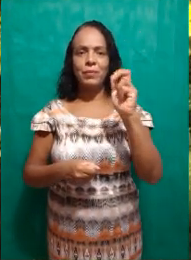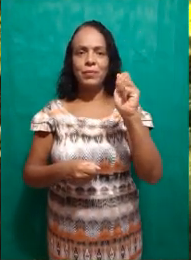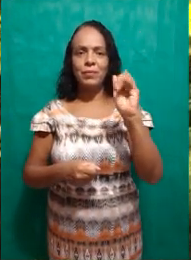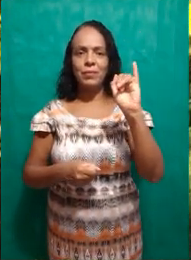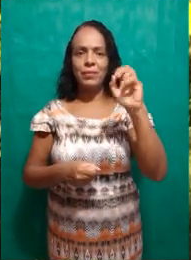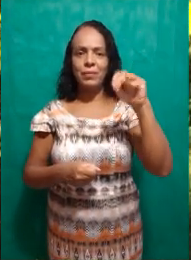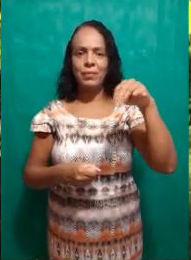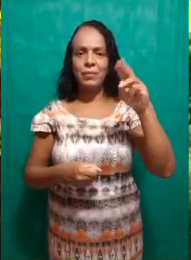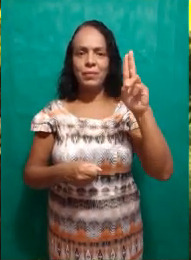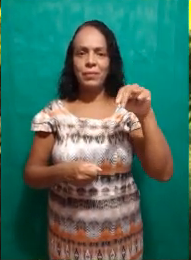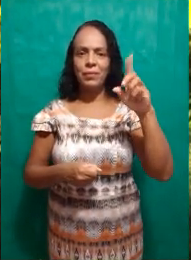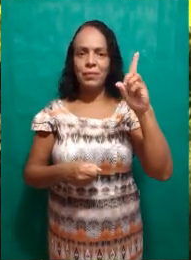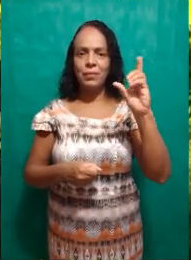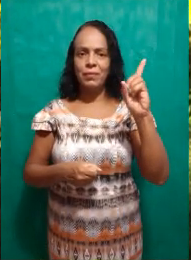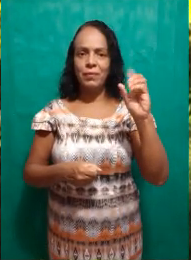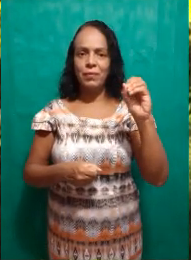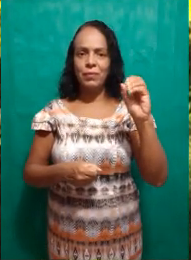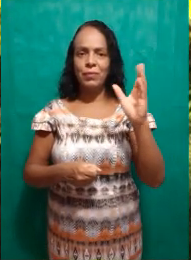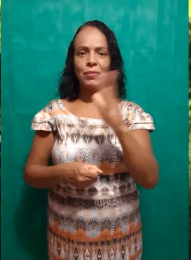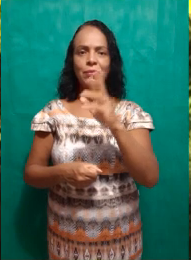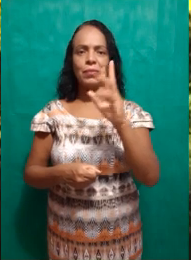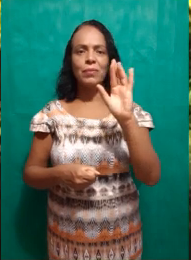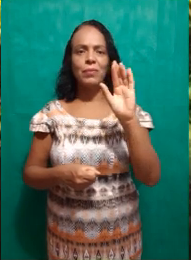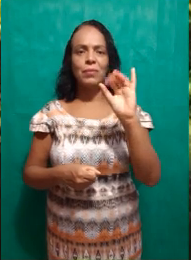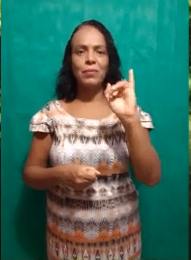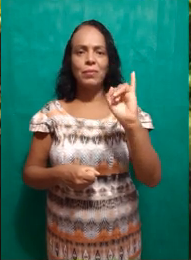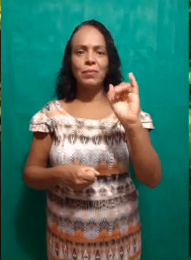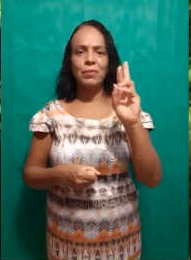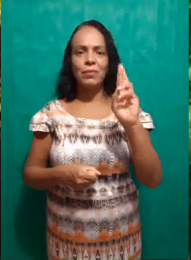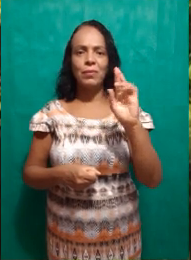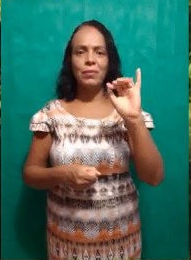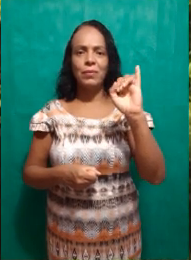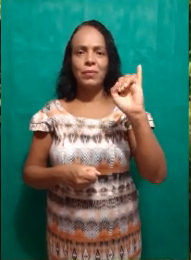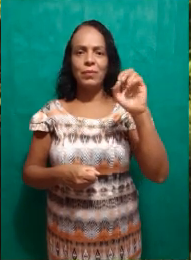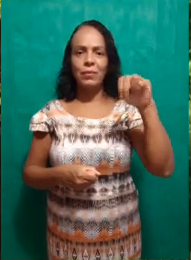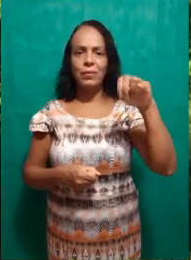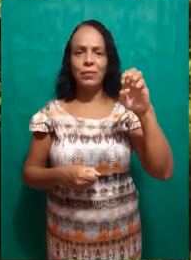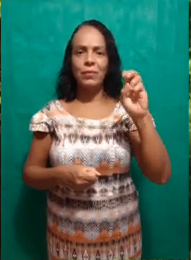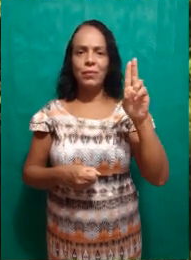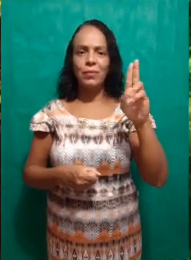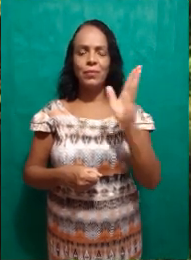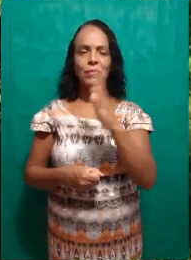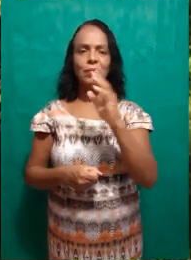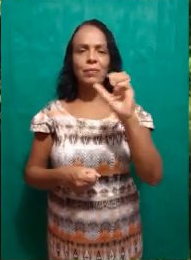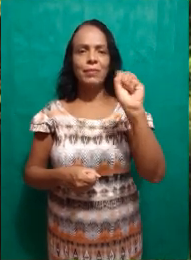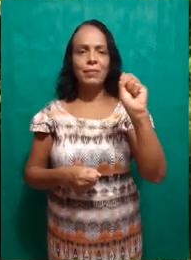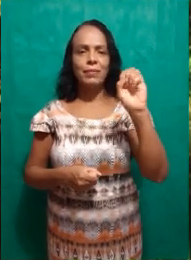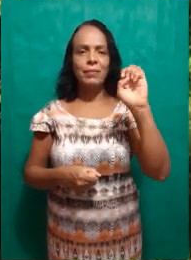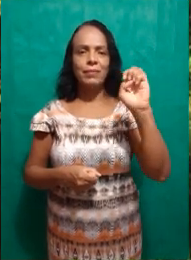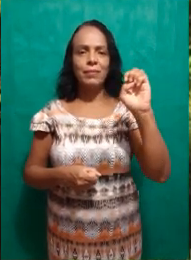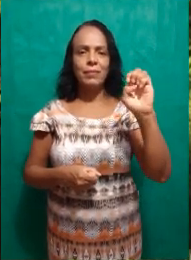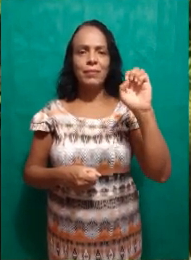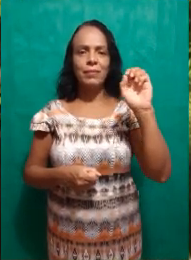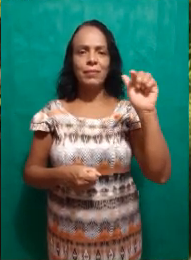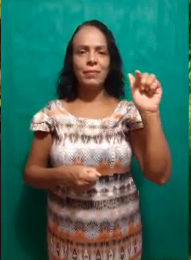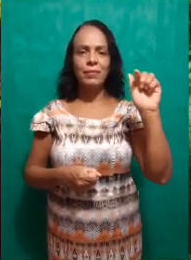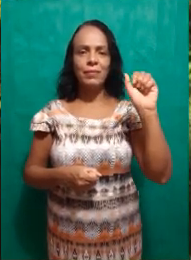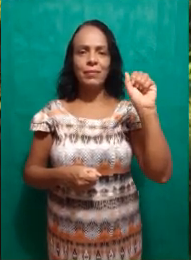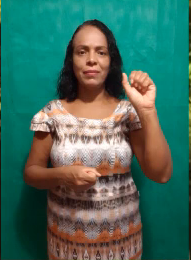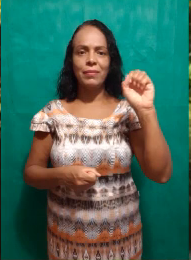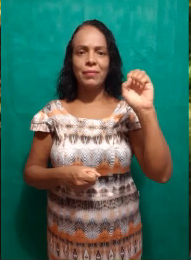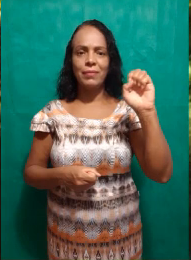vida do mestre Raimundo Irineu Serra. Este, então,